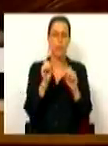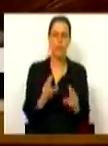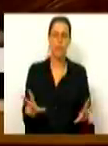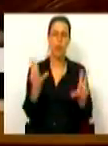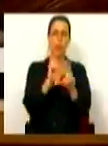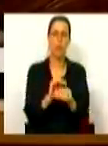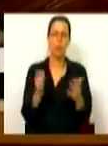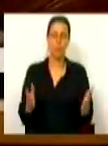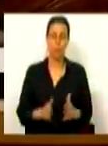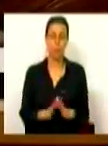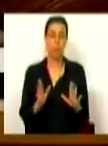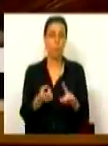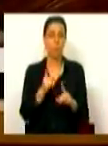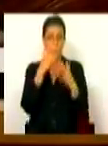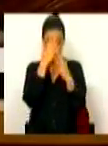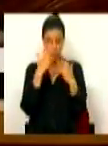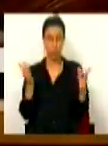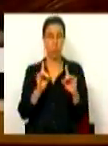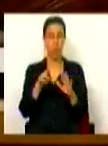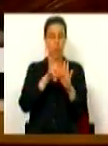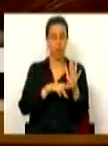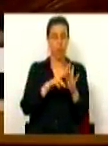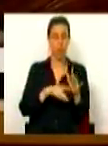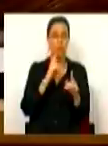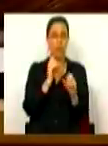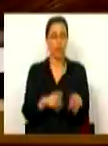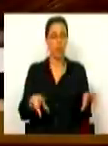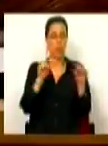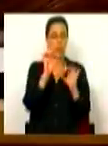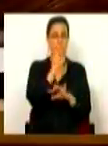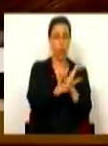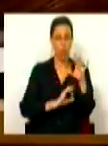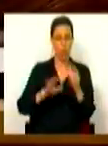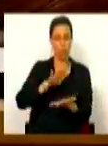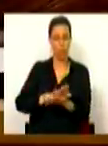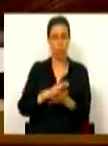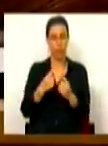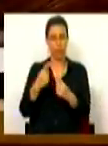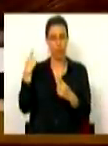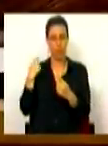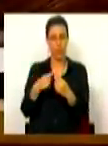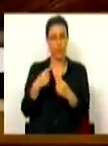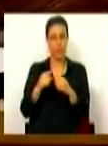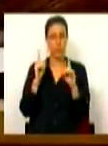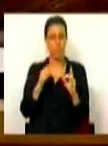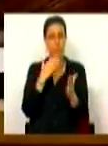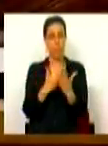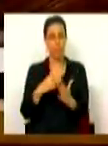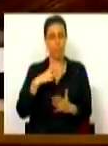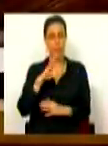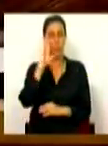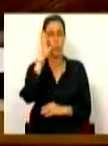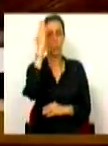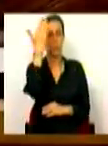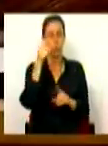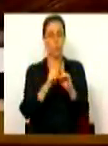inovação. Não será de espantar que o relatório do Painel de Inovação Europeu, publicado na semana passada, coloca Portugal no